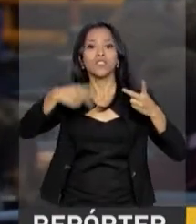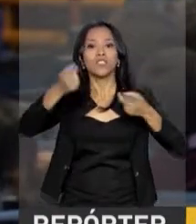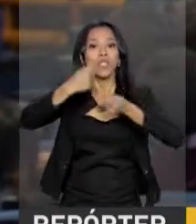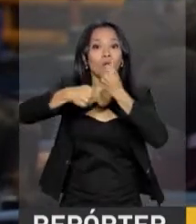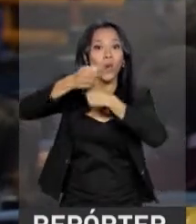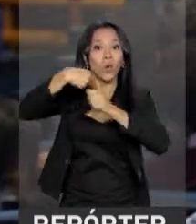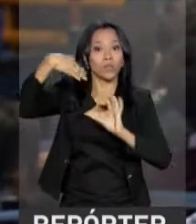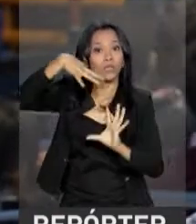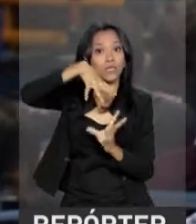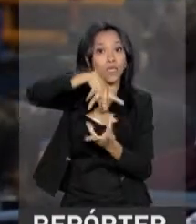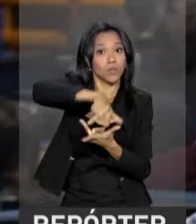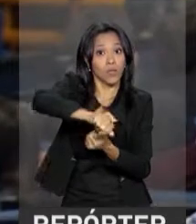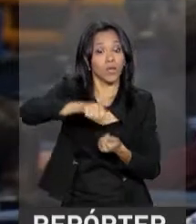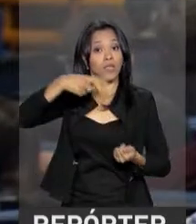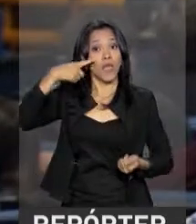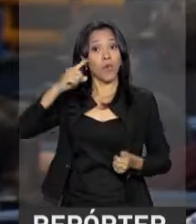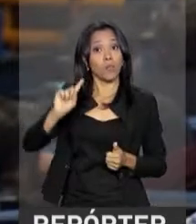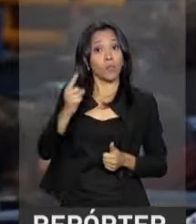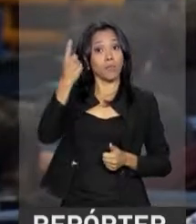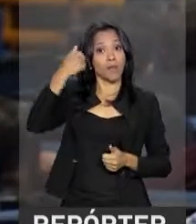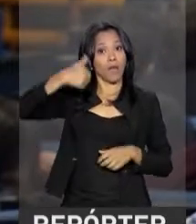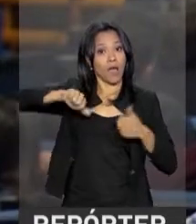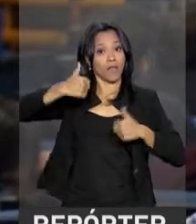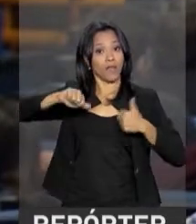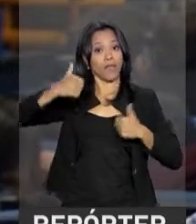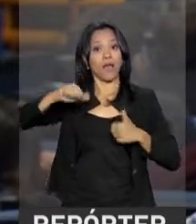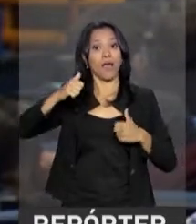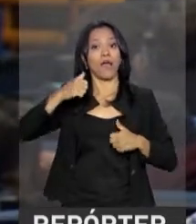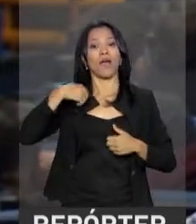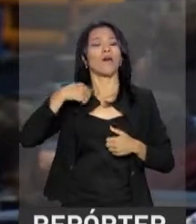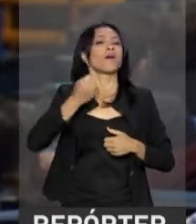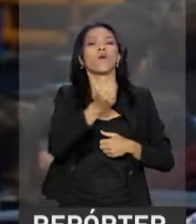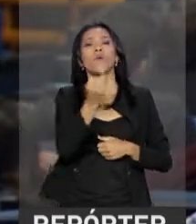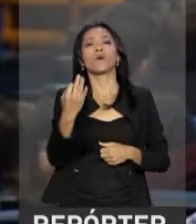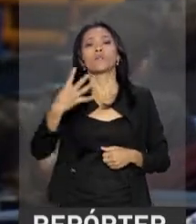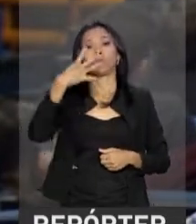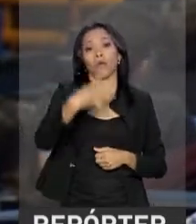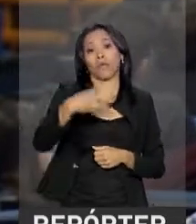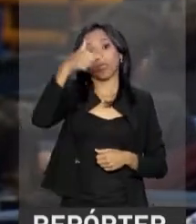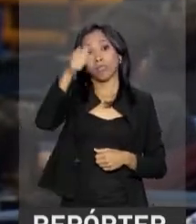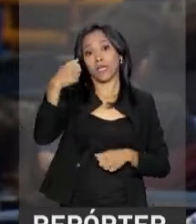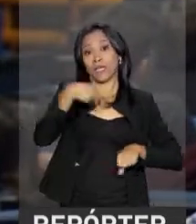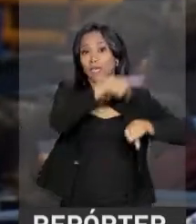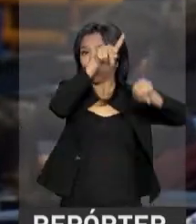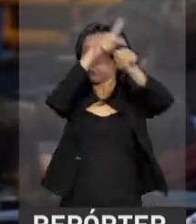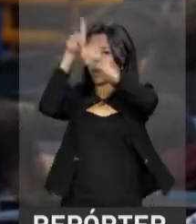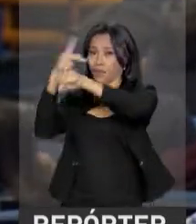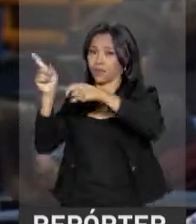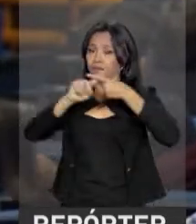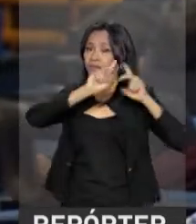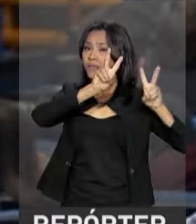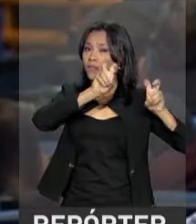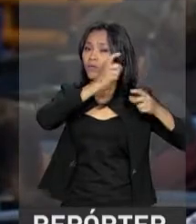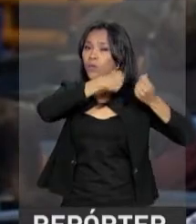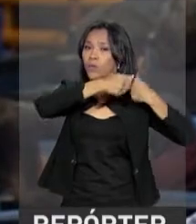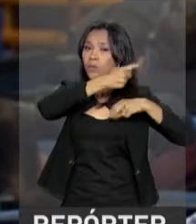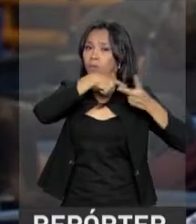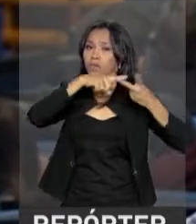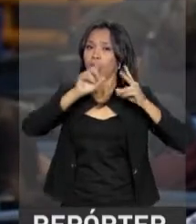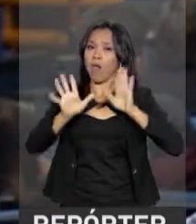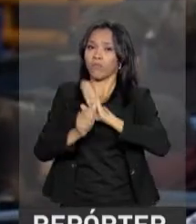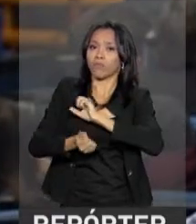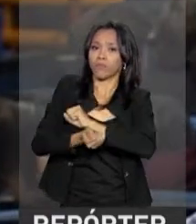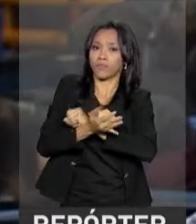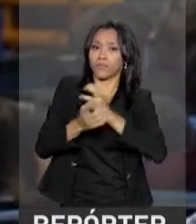do Brasil a avaliar 47 países em termos de macroeconomia, corrupção,